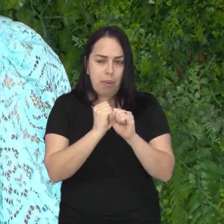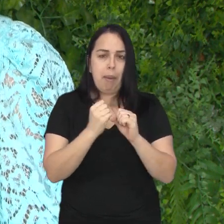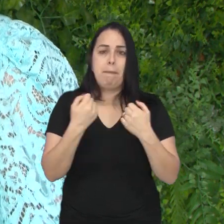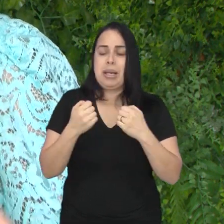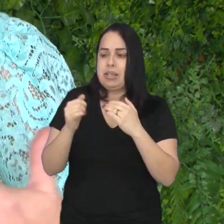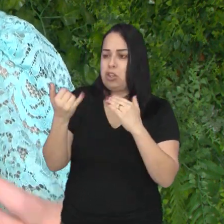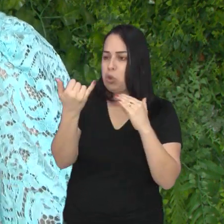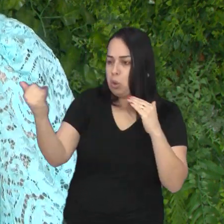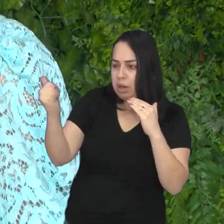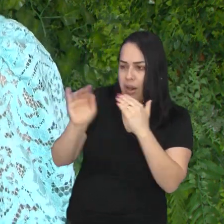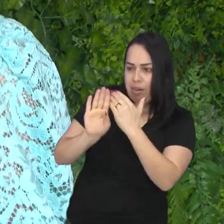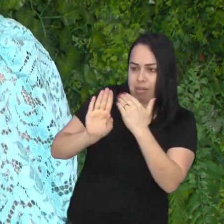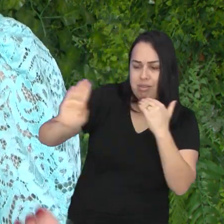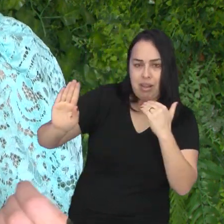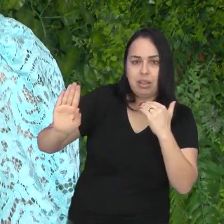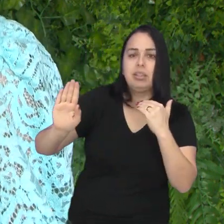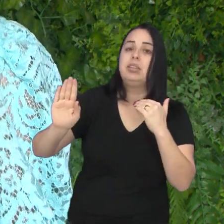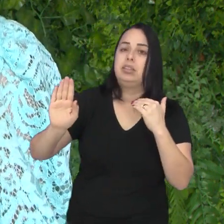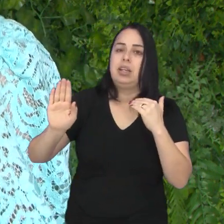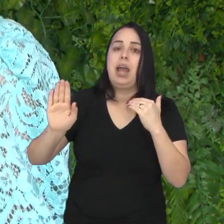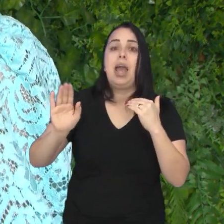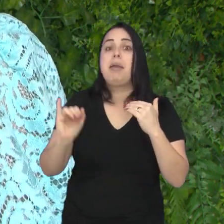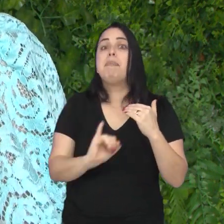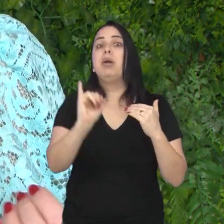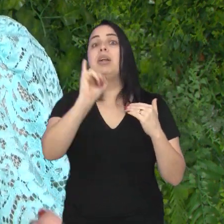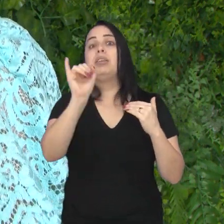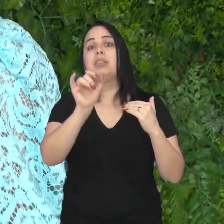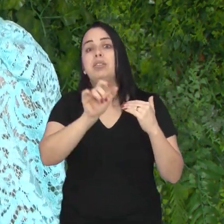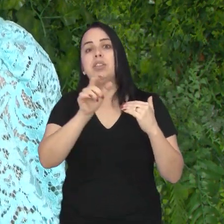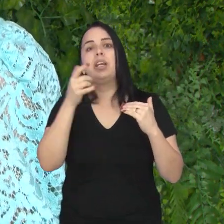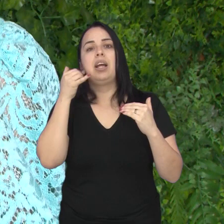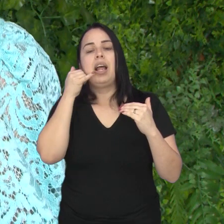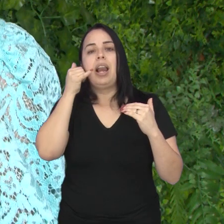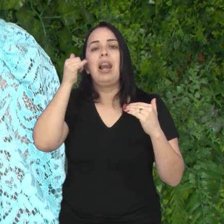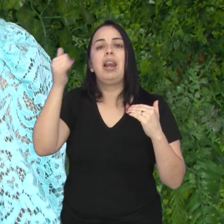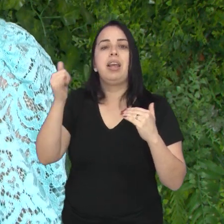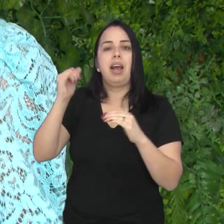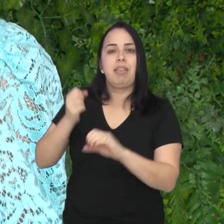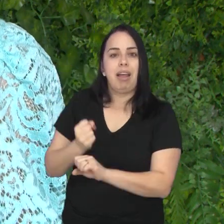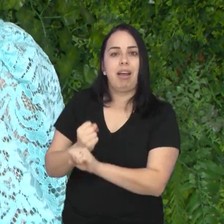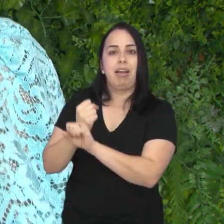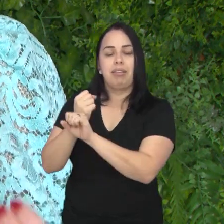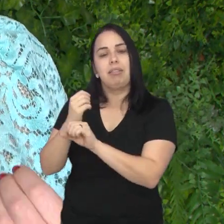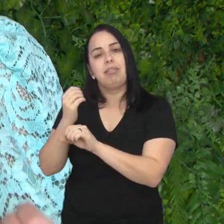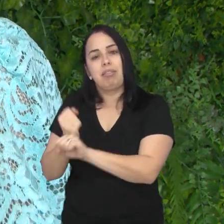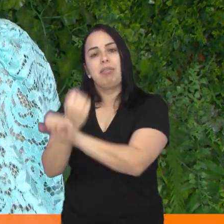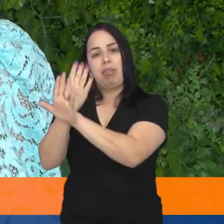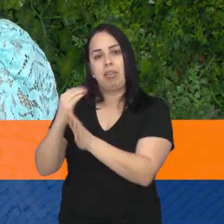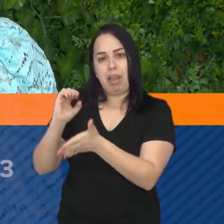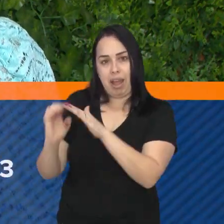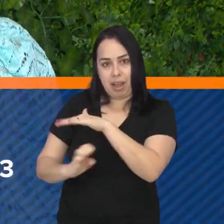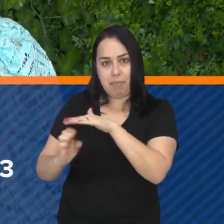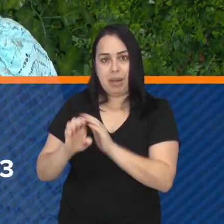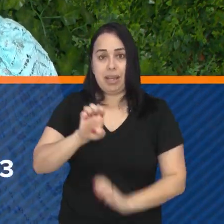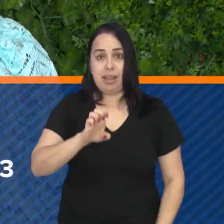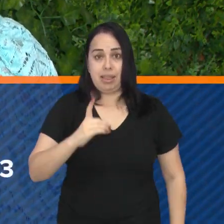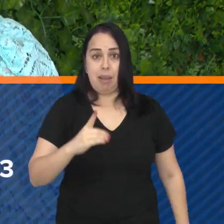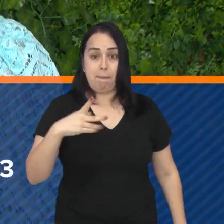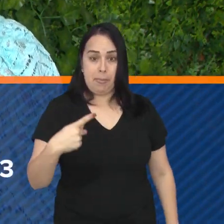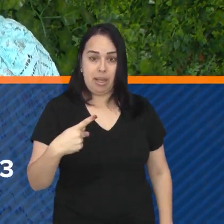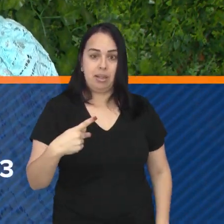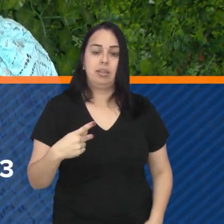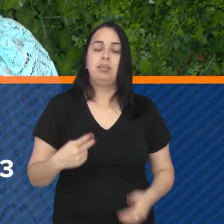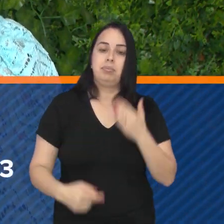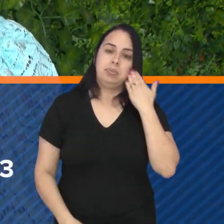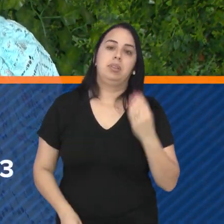rede elétrica ou desenergizar, é importante que as pessoas contatem a distribuidora da sua região. Aqui na EDP nós estamos disponíveis